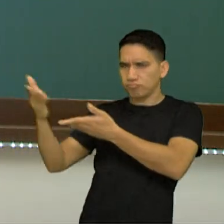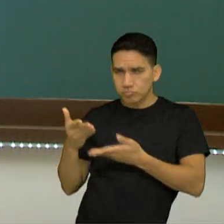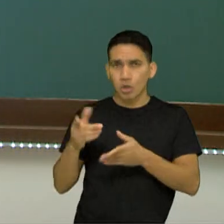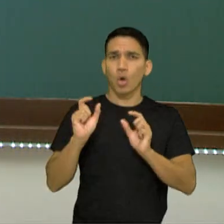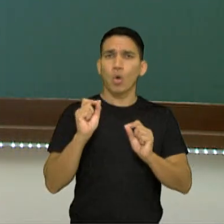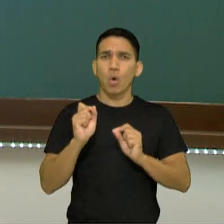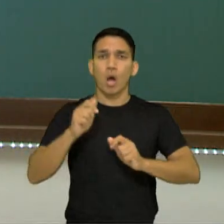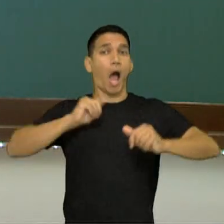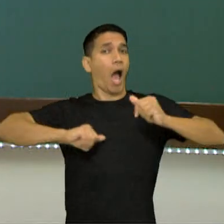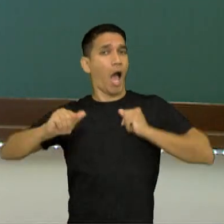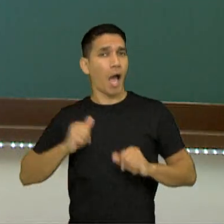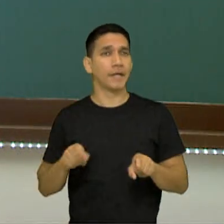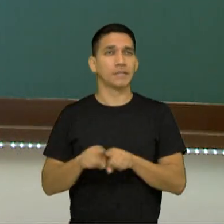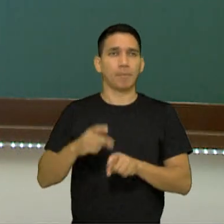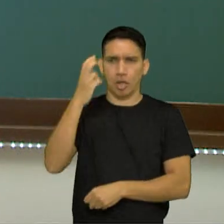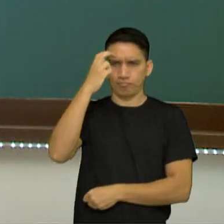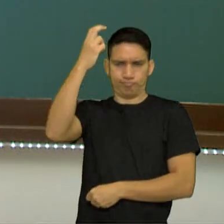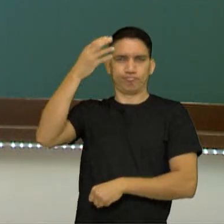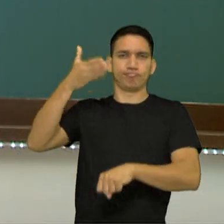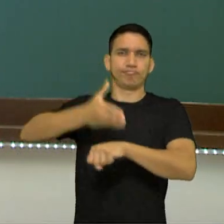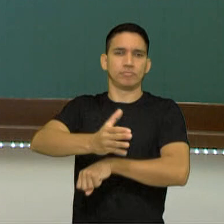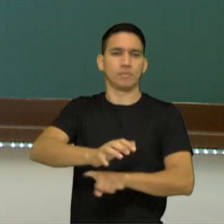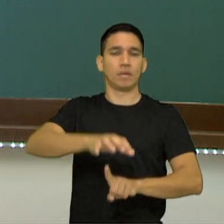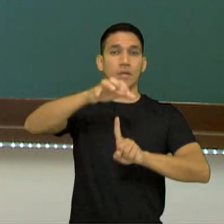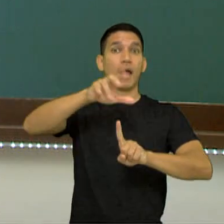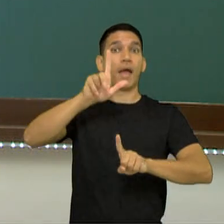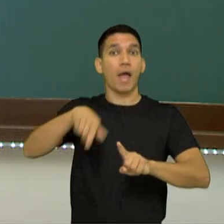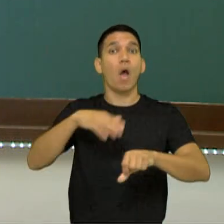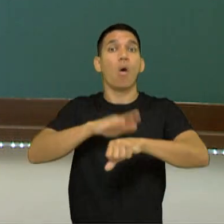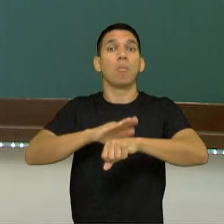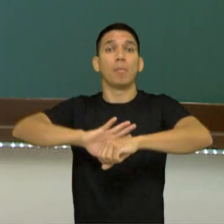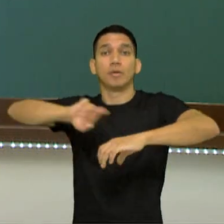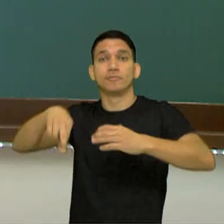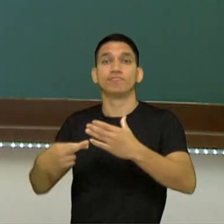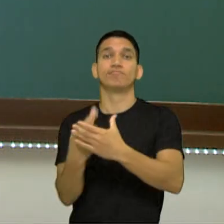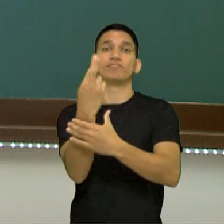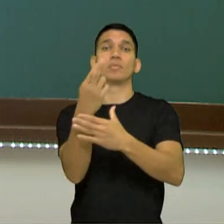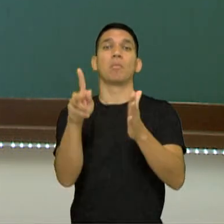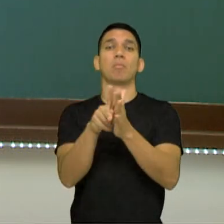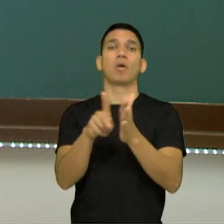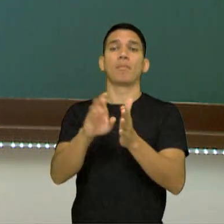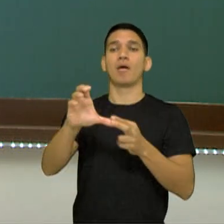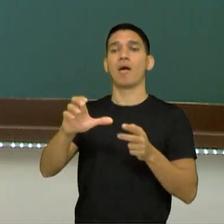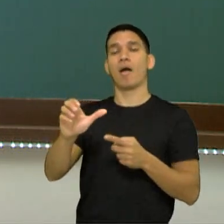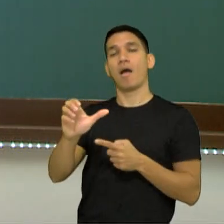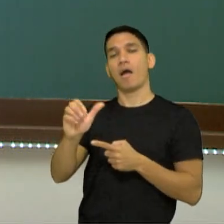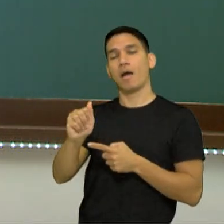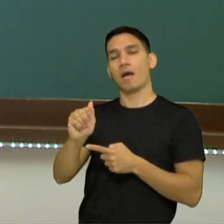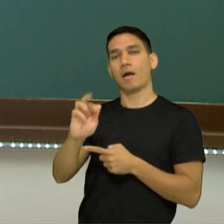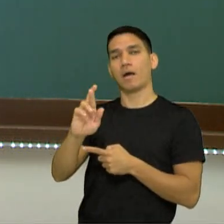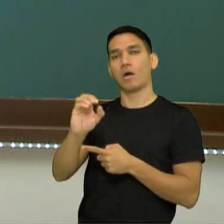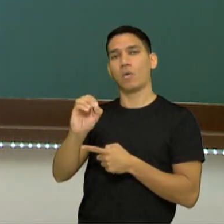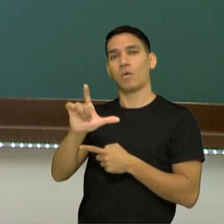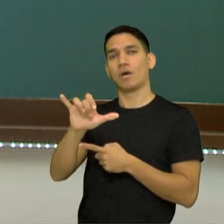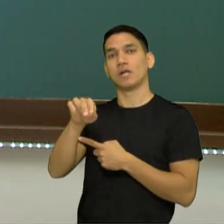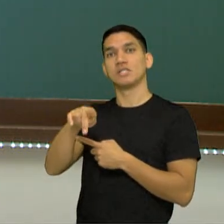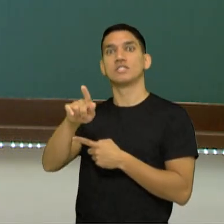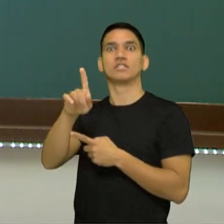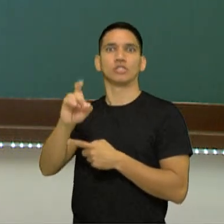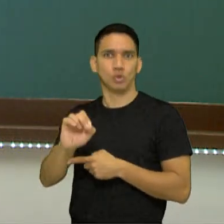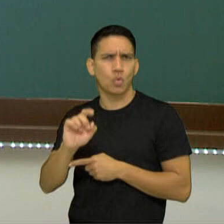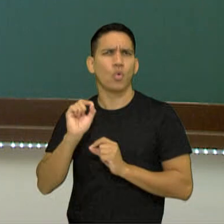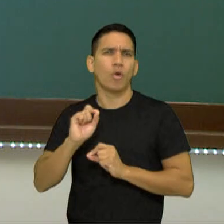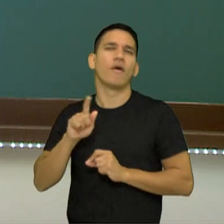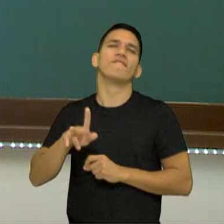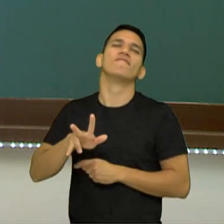né? E vai ter esse movimento chamado de Renascimento Carolíngio, né? Em que a gente vai ter novamente estudos, ele